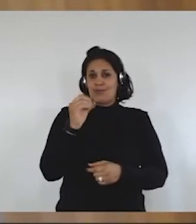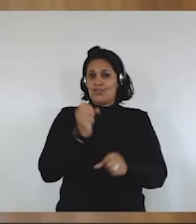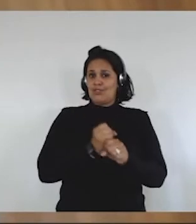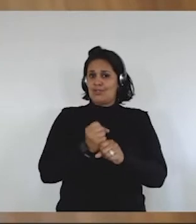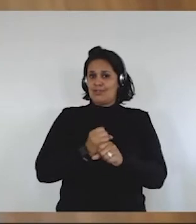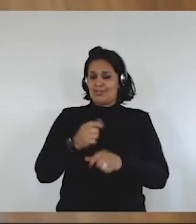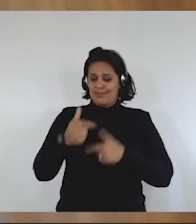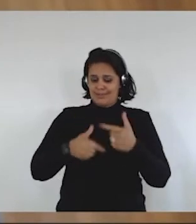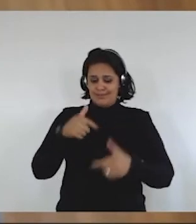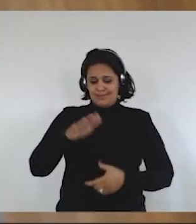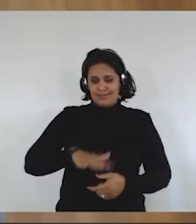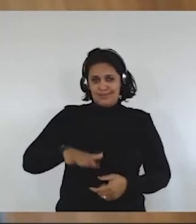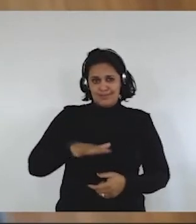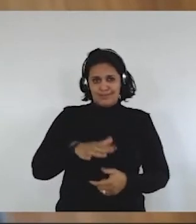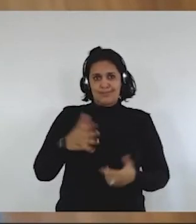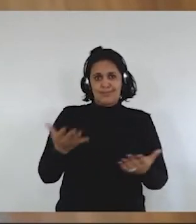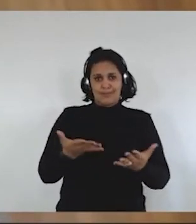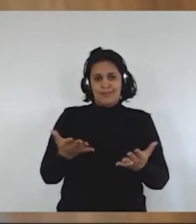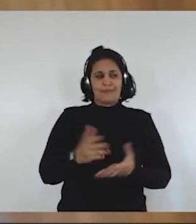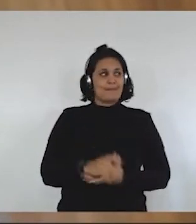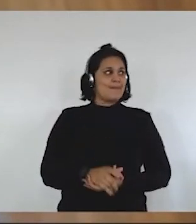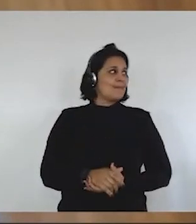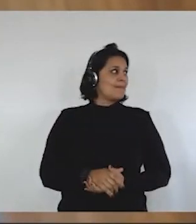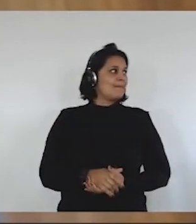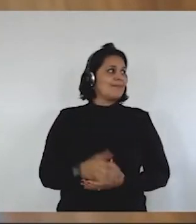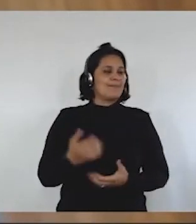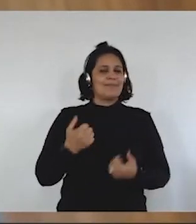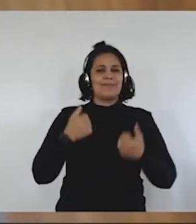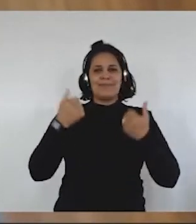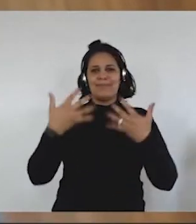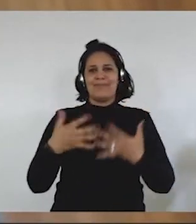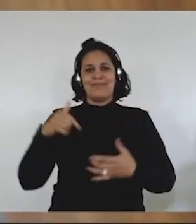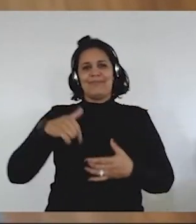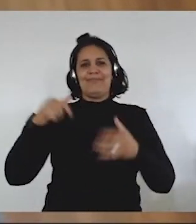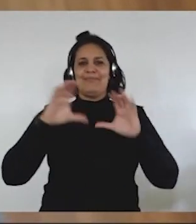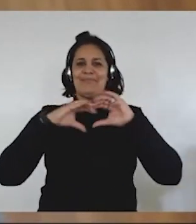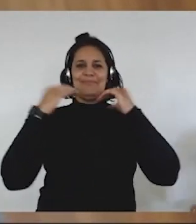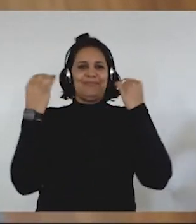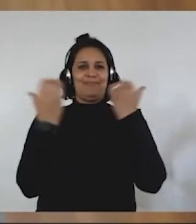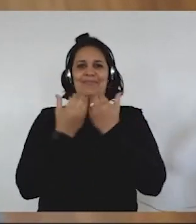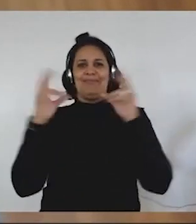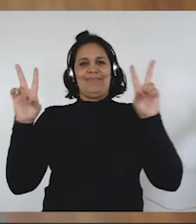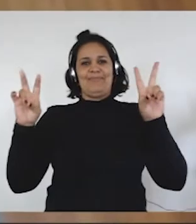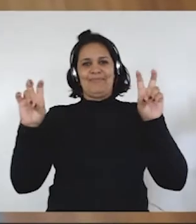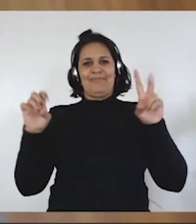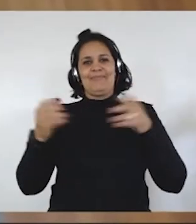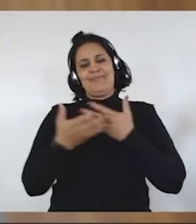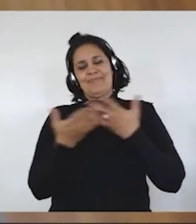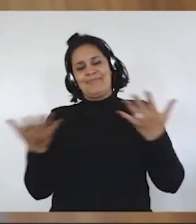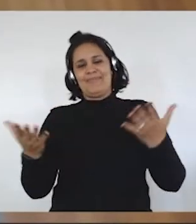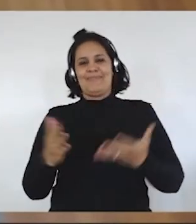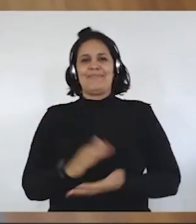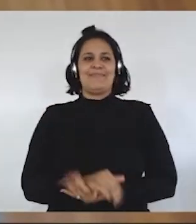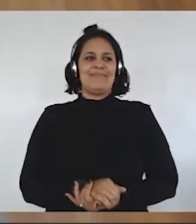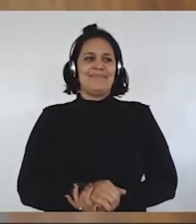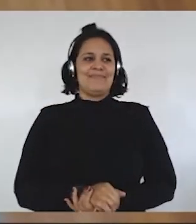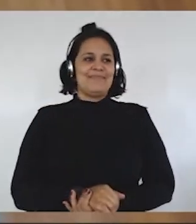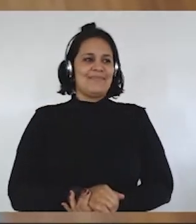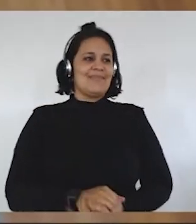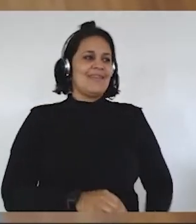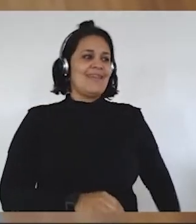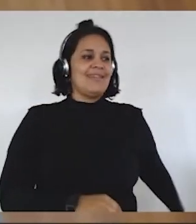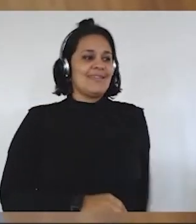advocacia nesse ano de 2020, para falarmos aqui nesse congresso a respeito desse tema. Os demais expositores também, os